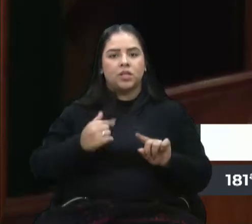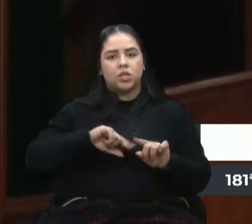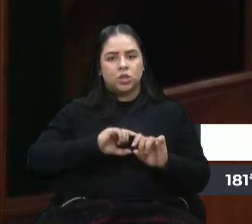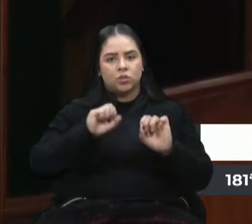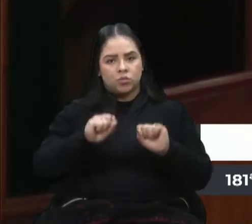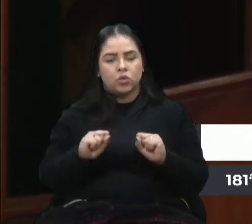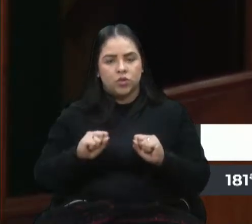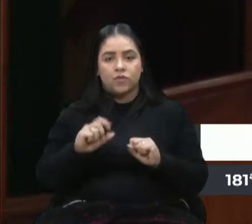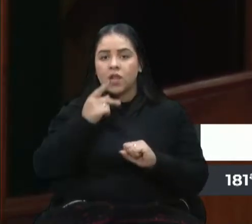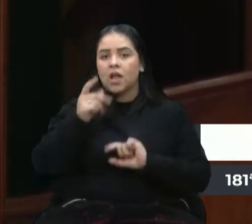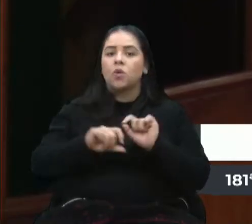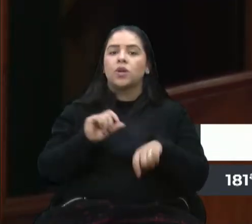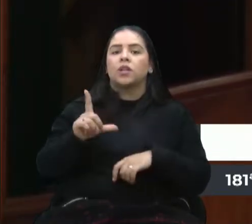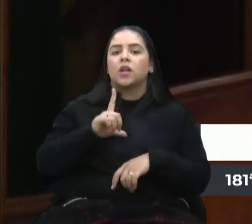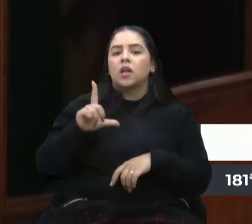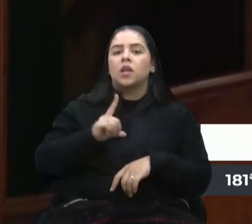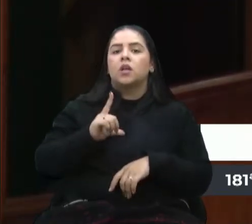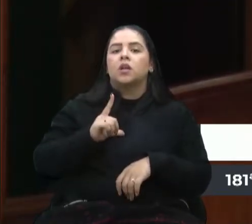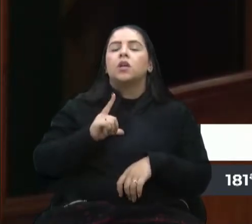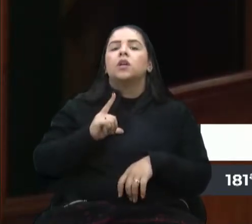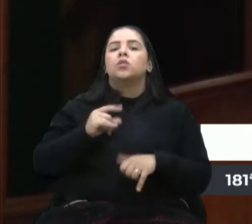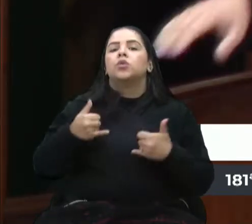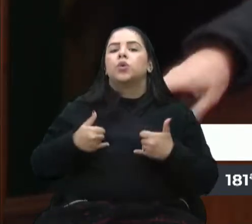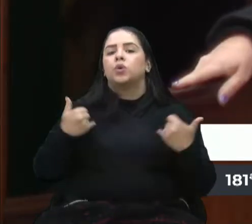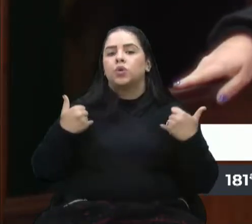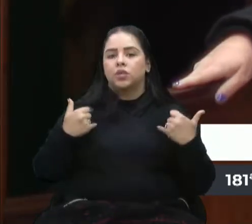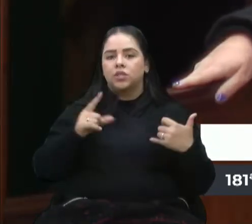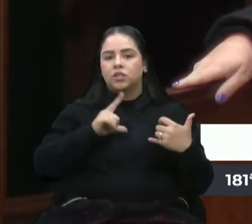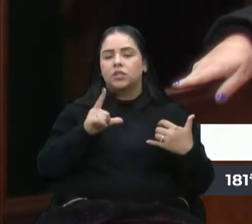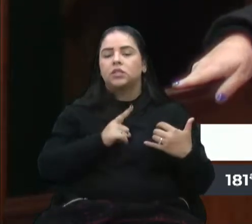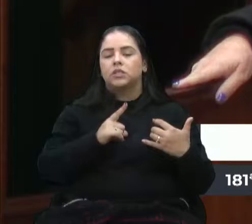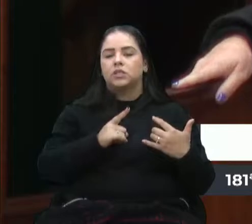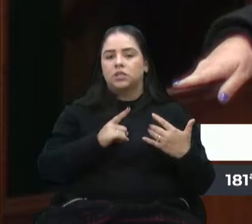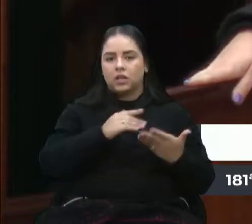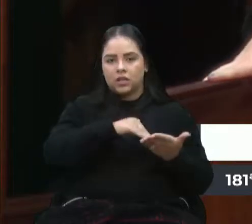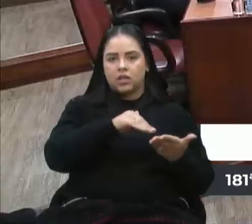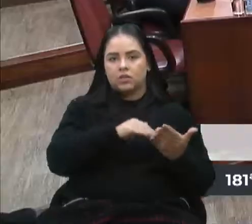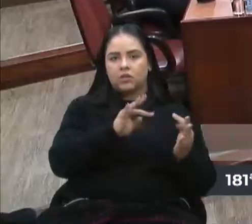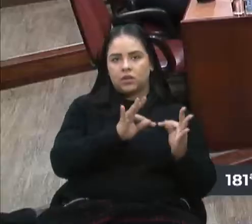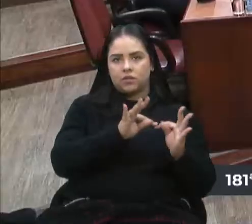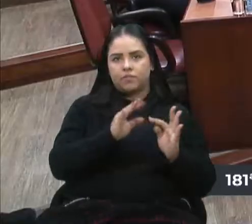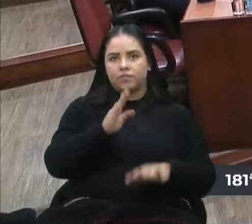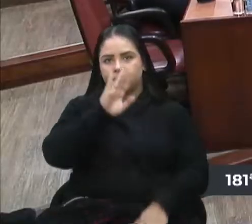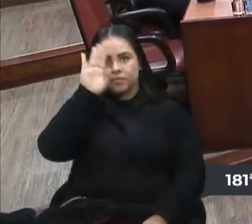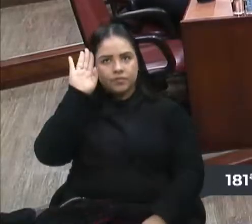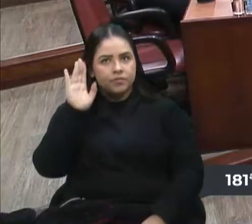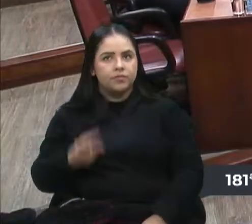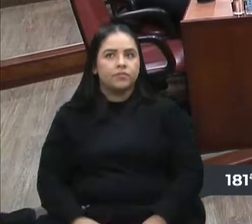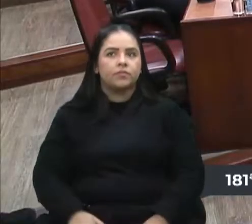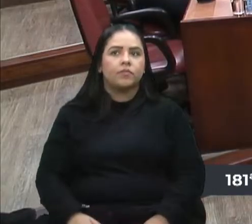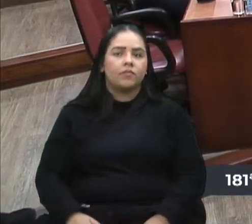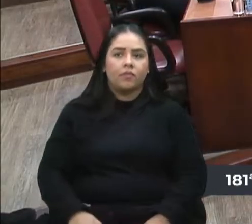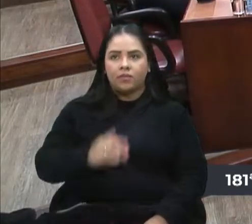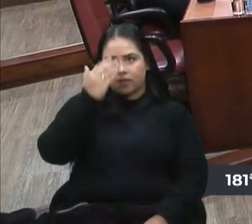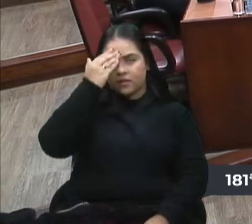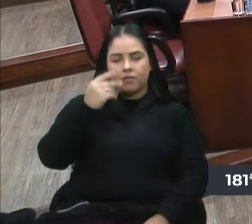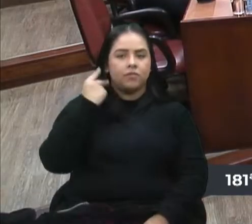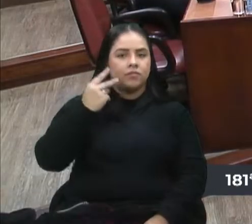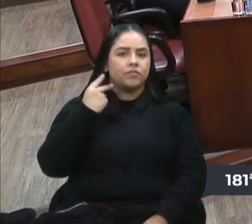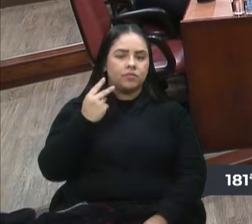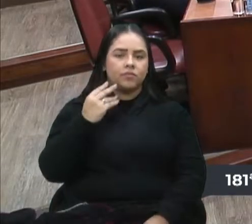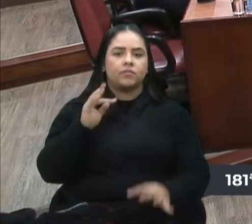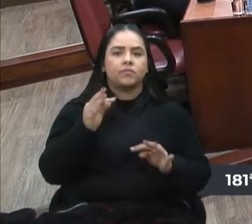o quanto a gente se orgulha de ter secretários técnicos. Seu à parte, vereador Bressan. Permite uma parte, vereador. Obrigado, vereadora Tati. Acho que a senhora explanou